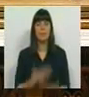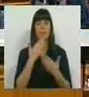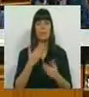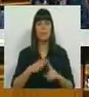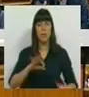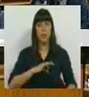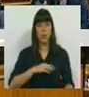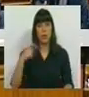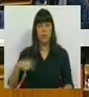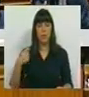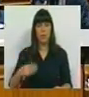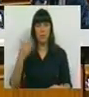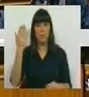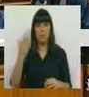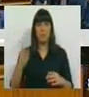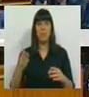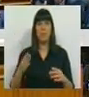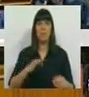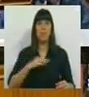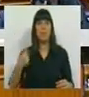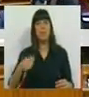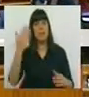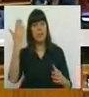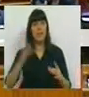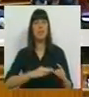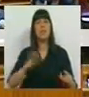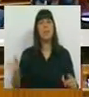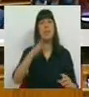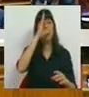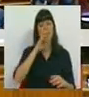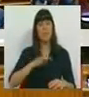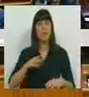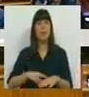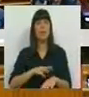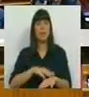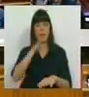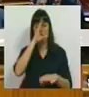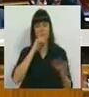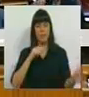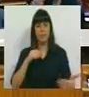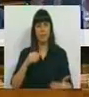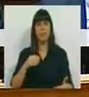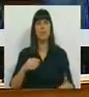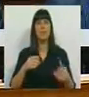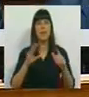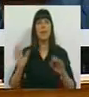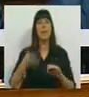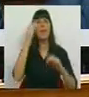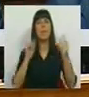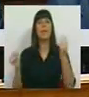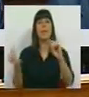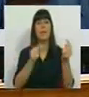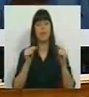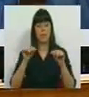Muito obrigado, Sr. Presidente. Sr. Presidente, Sr. Primeiro-Ministro, Srs. Membros do Governo, no primeiro debate